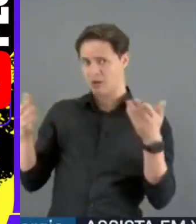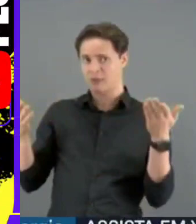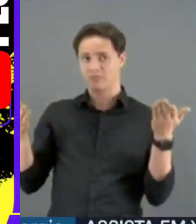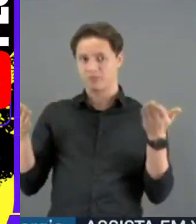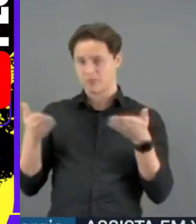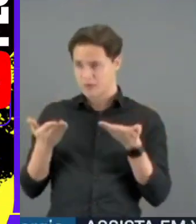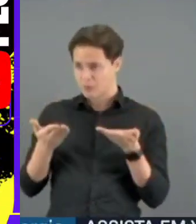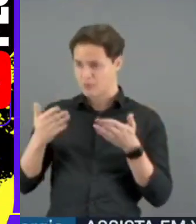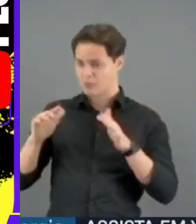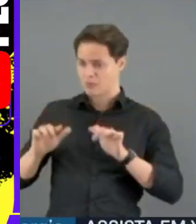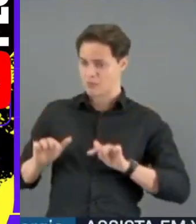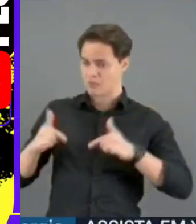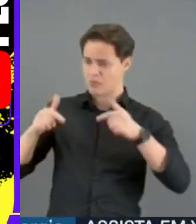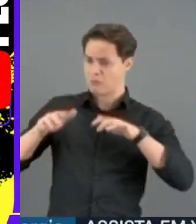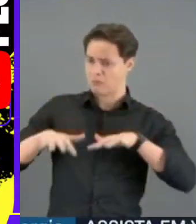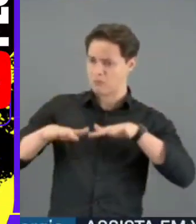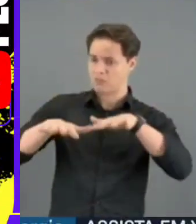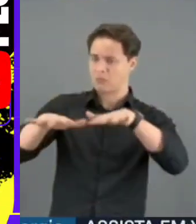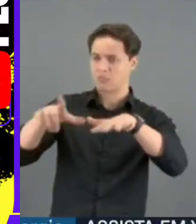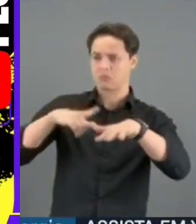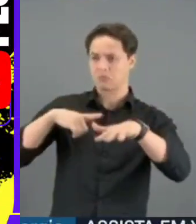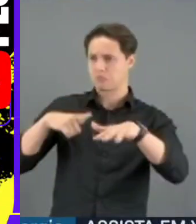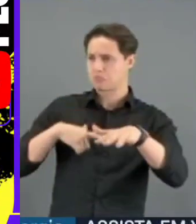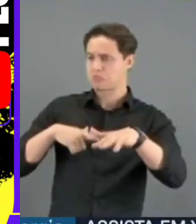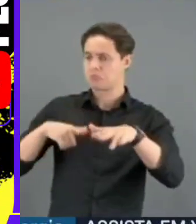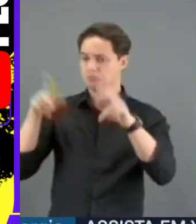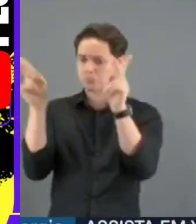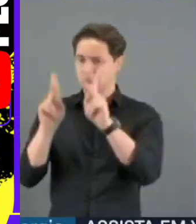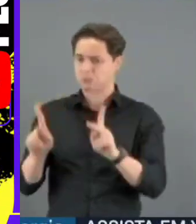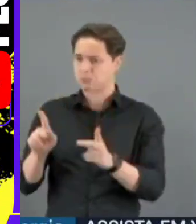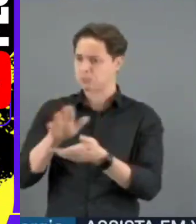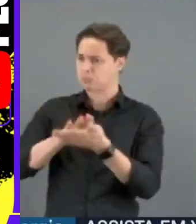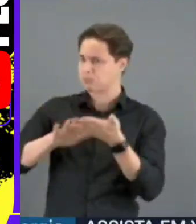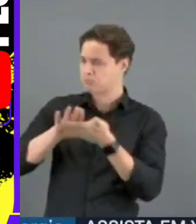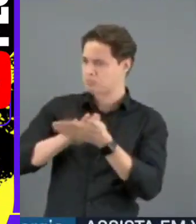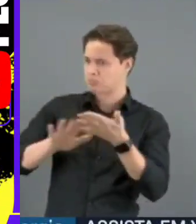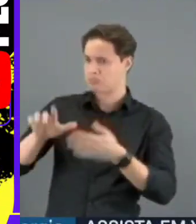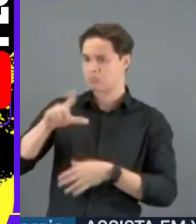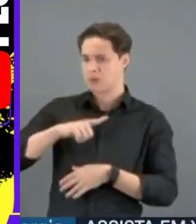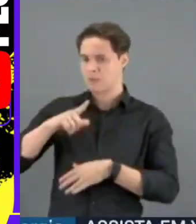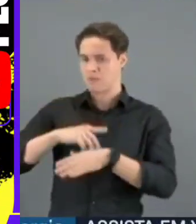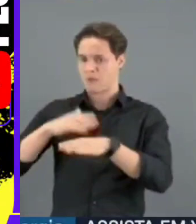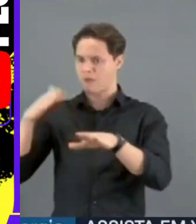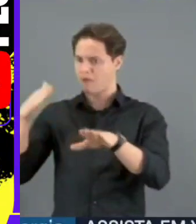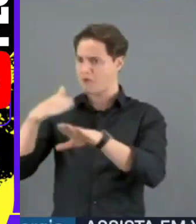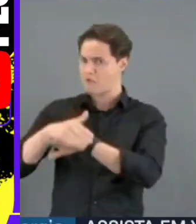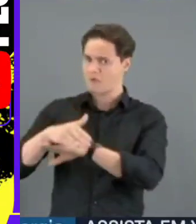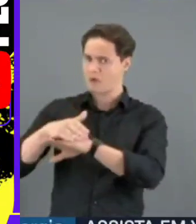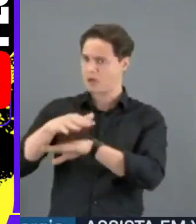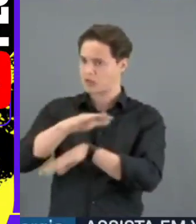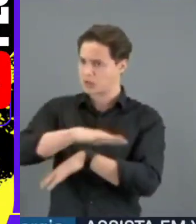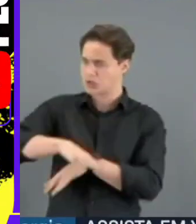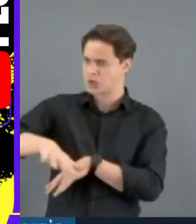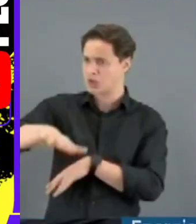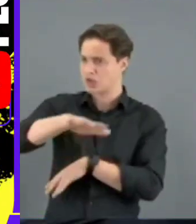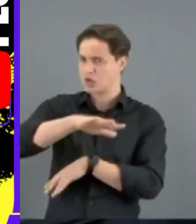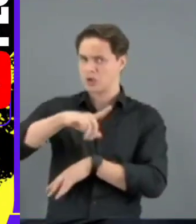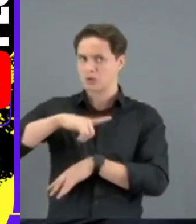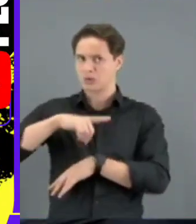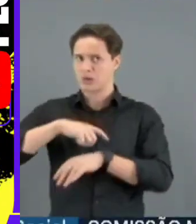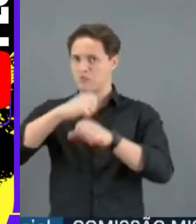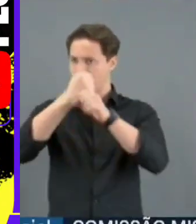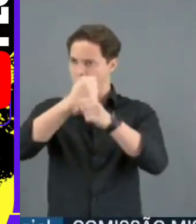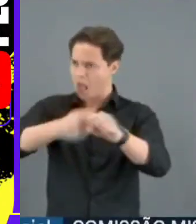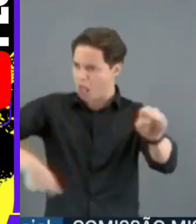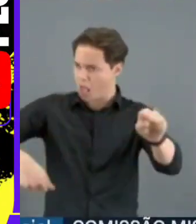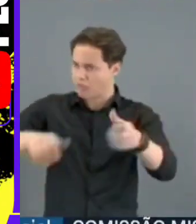grandes manifestações, ordeiras pacíficas, não houve qualquer invasão ou depredação, quebra